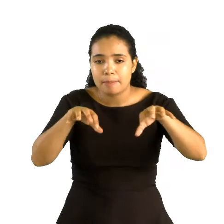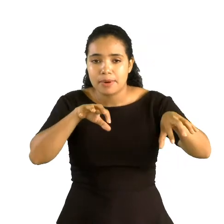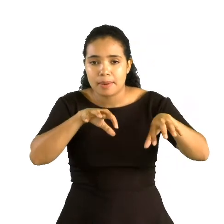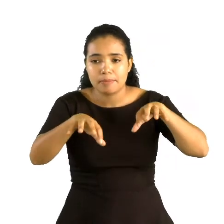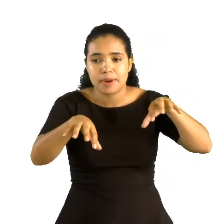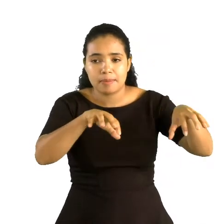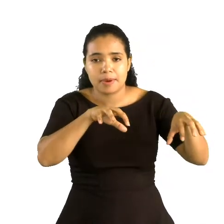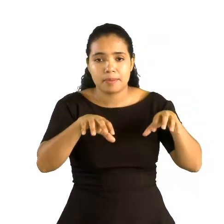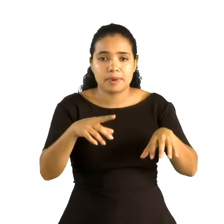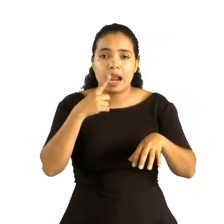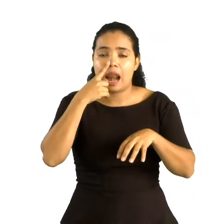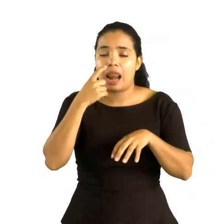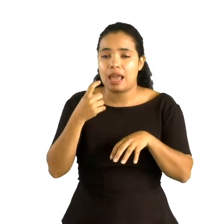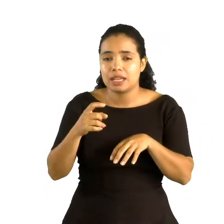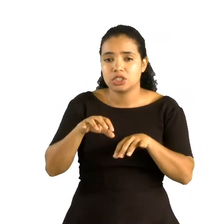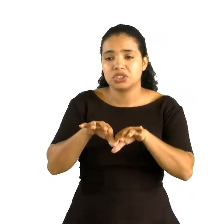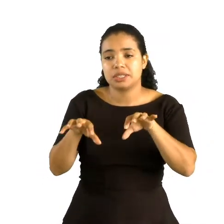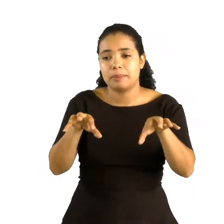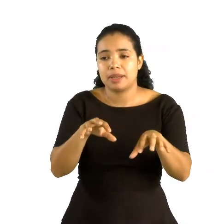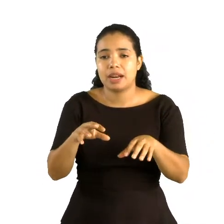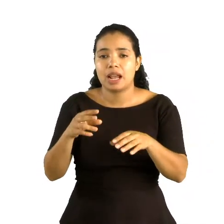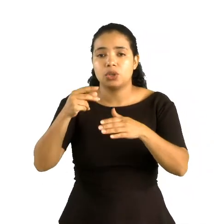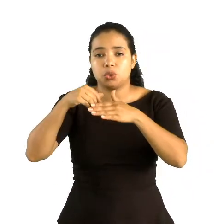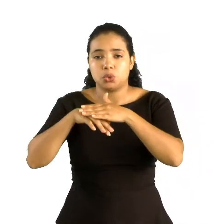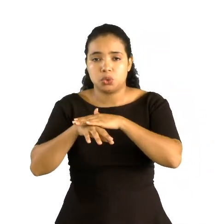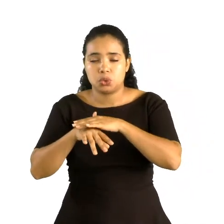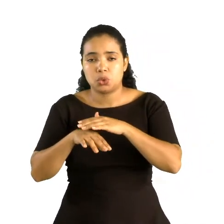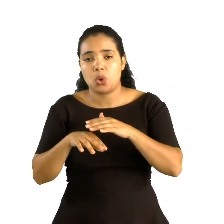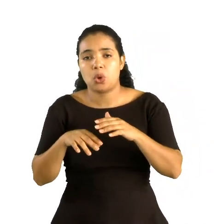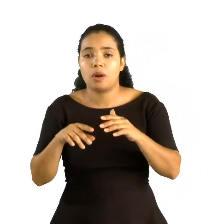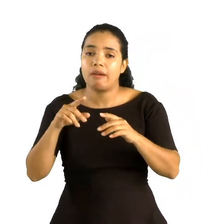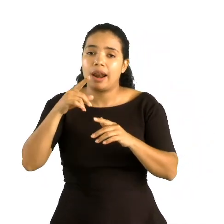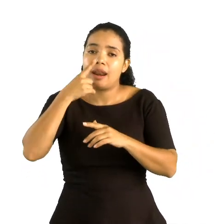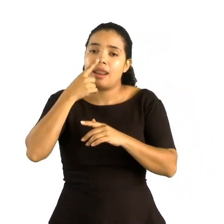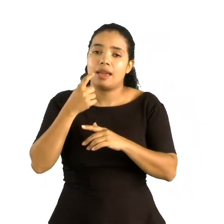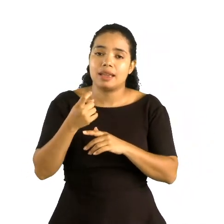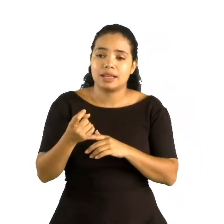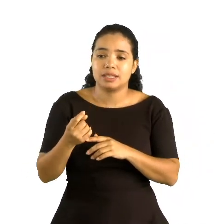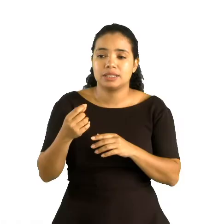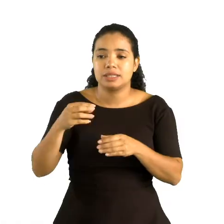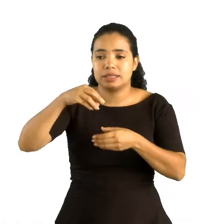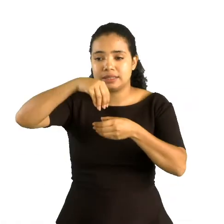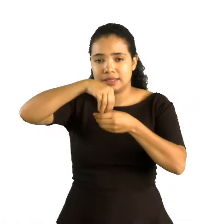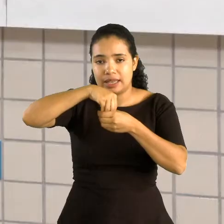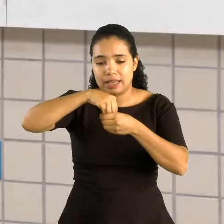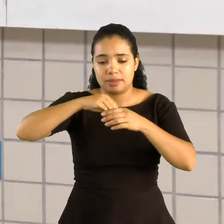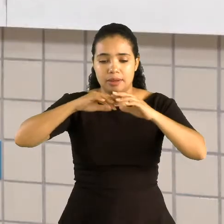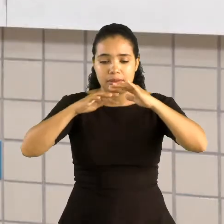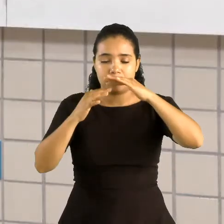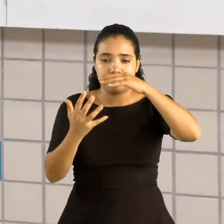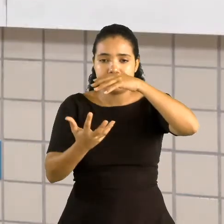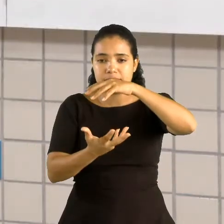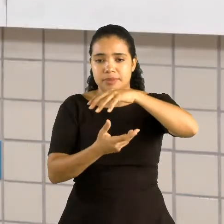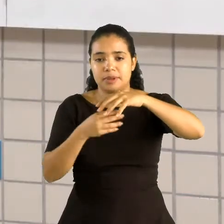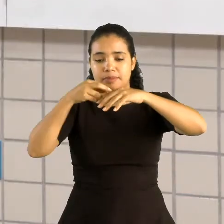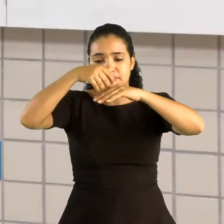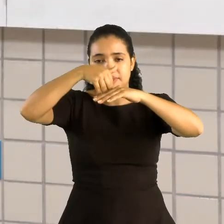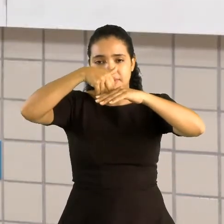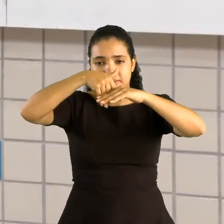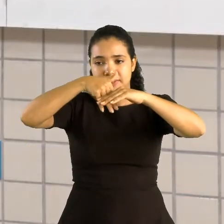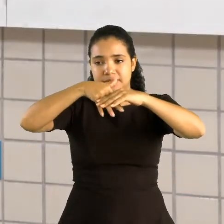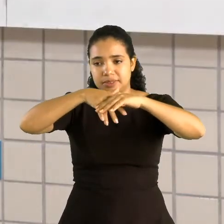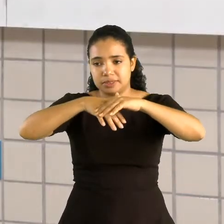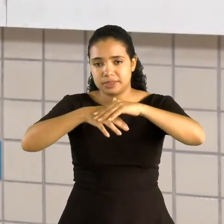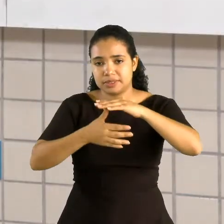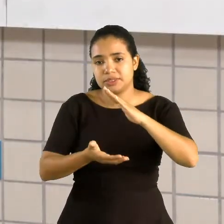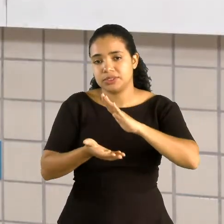de jogada de lixo, e esse solo vai entrando para dentro, esse lixo vai entrando para dentro do solo e vai também causando prejuízo, vai tirando sedimento,